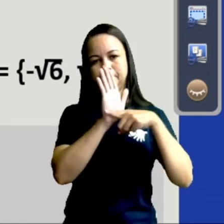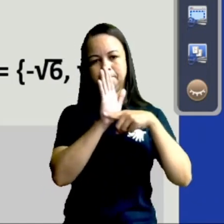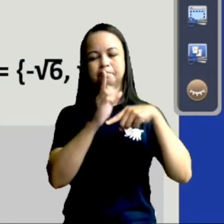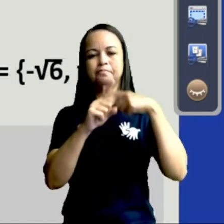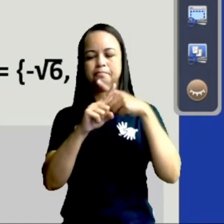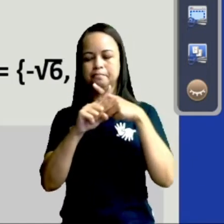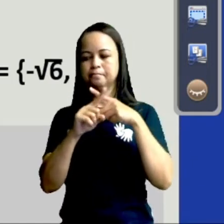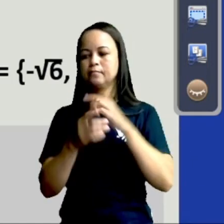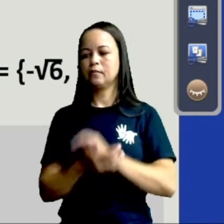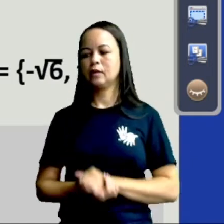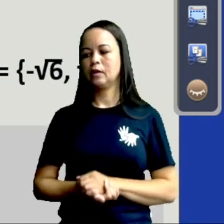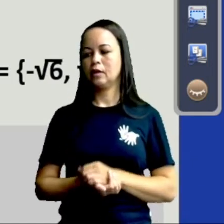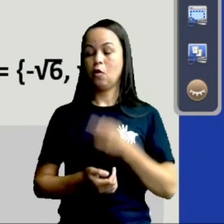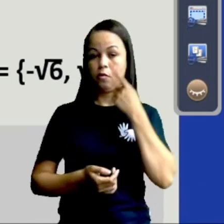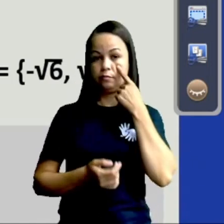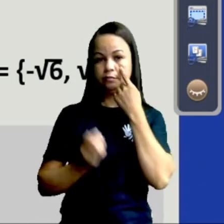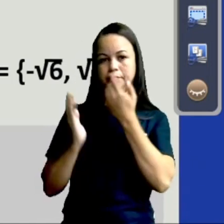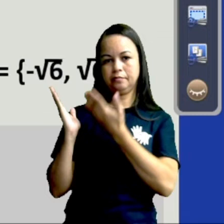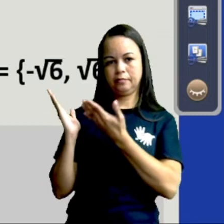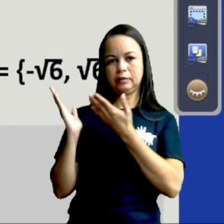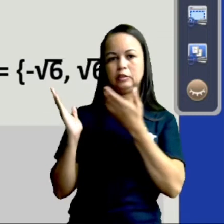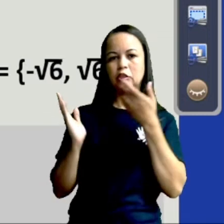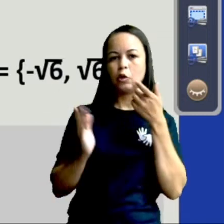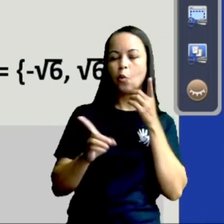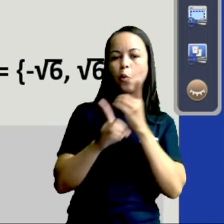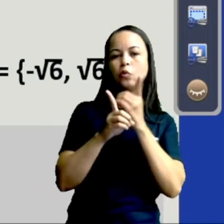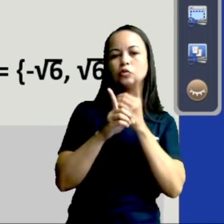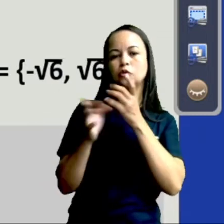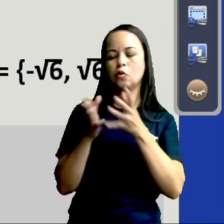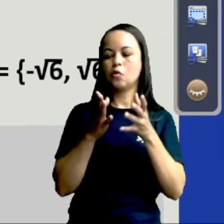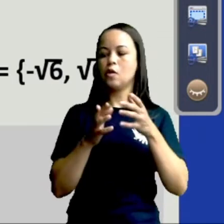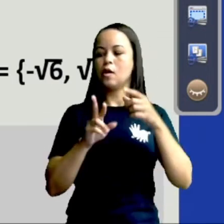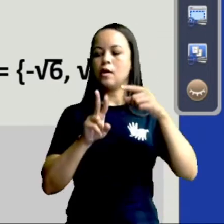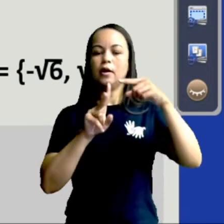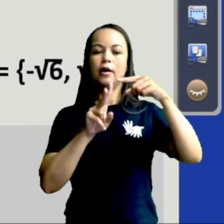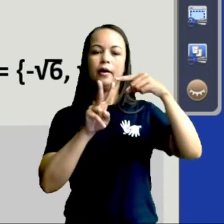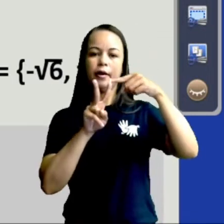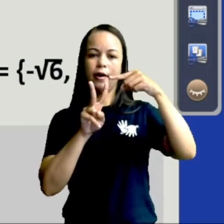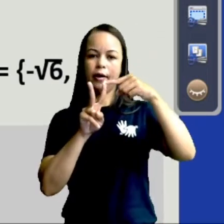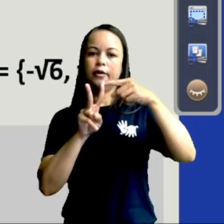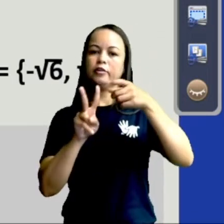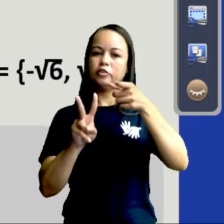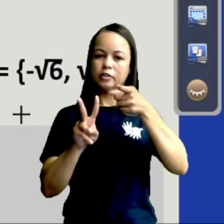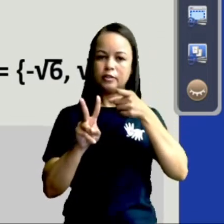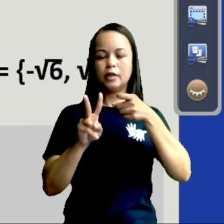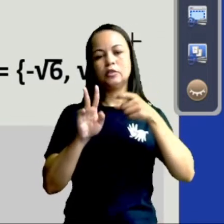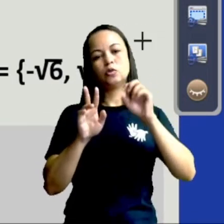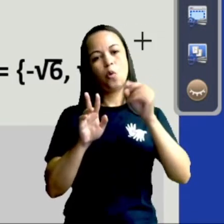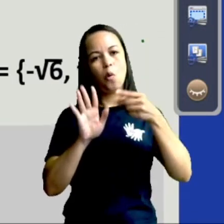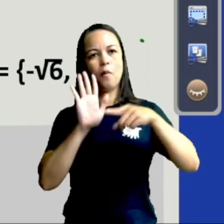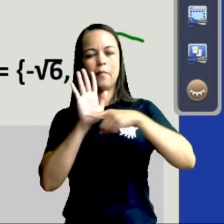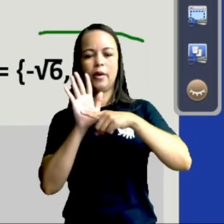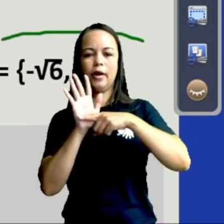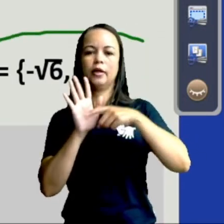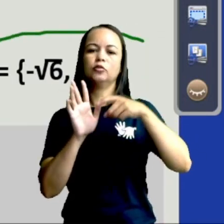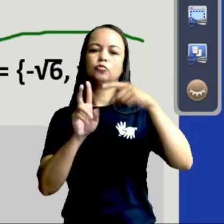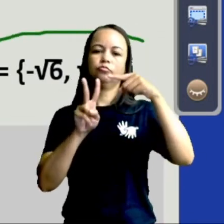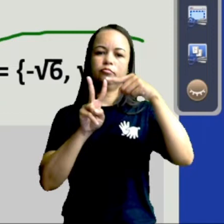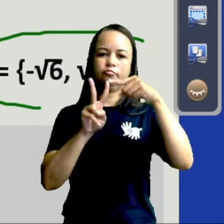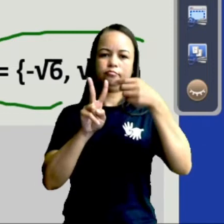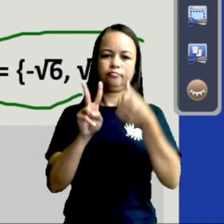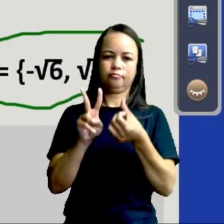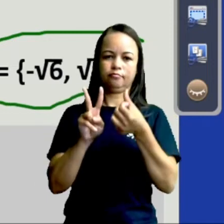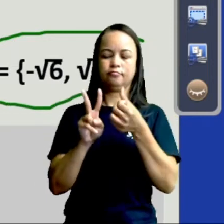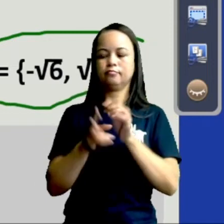no valor de x. Tá vendo? O x é raiz de 6 ou então menos raiz de 6. E aqui a gente